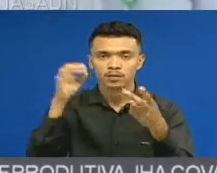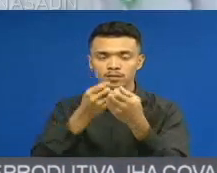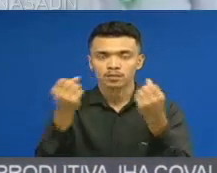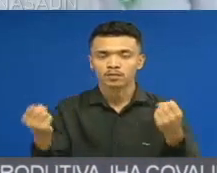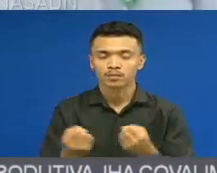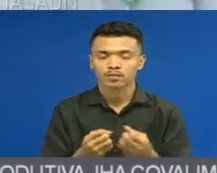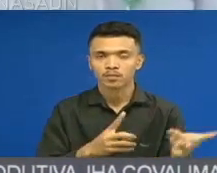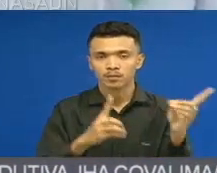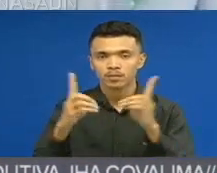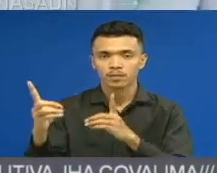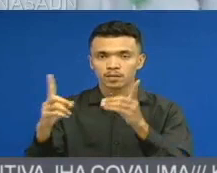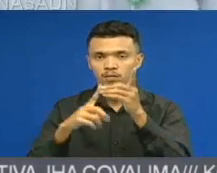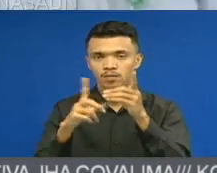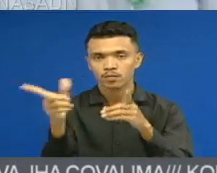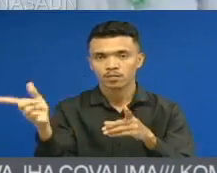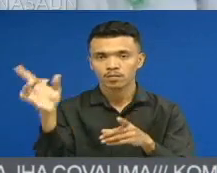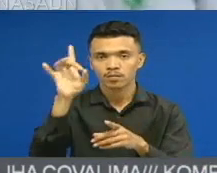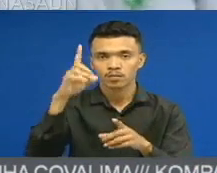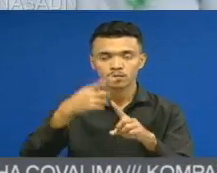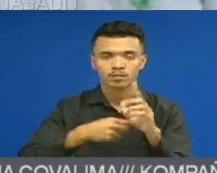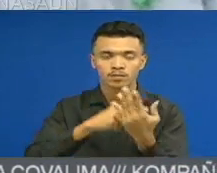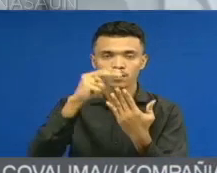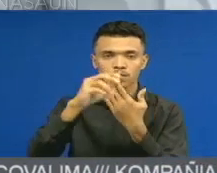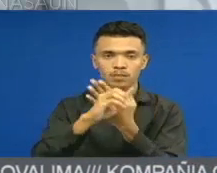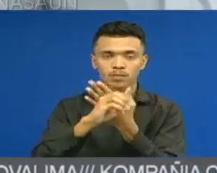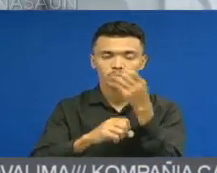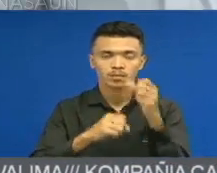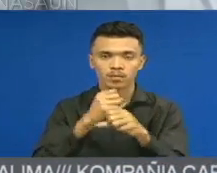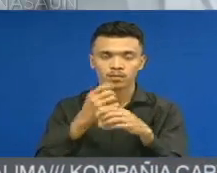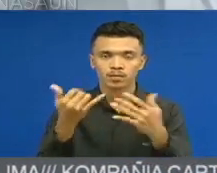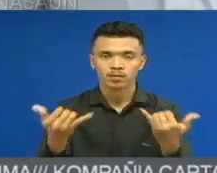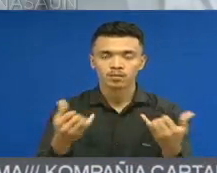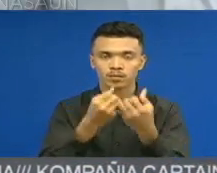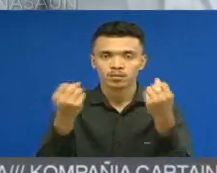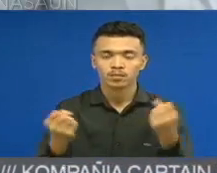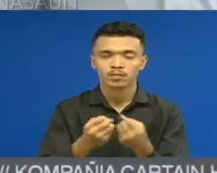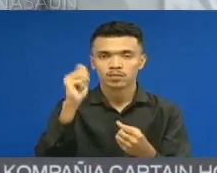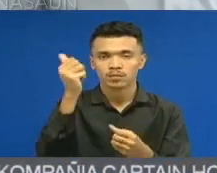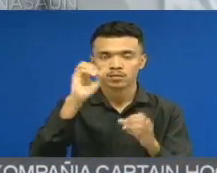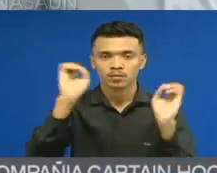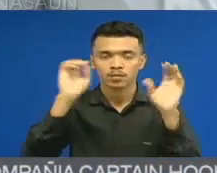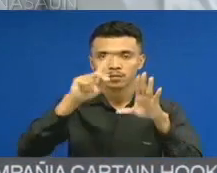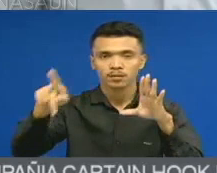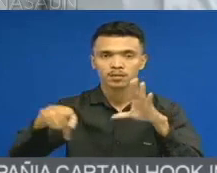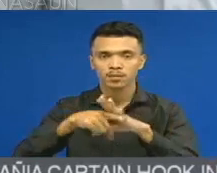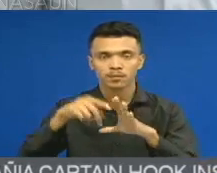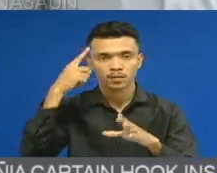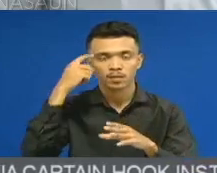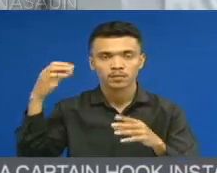se realiza ia lorong ruonul resingwalu fulong otubru tinang ne suku stanulu sila participa tamba mandatu sidok